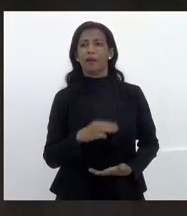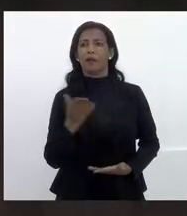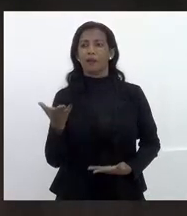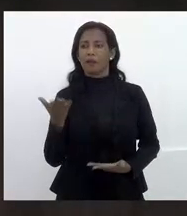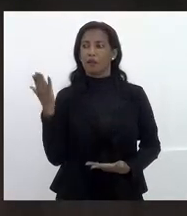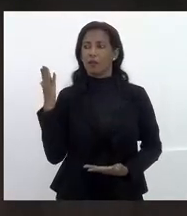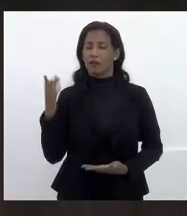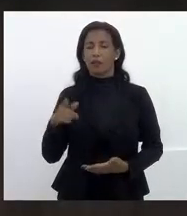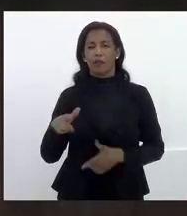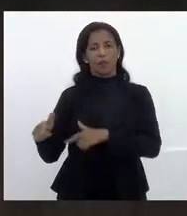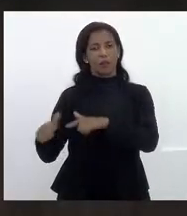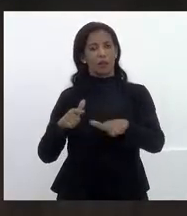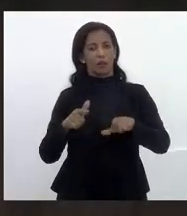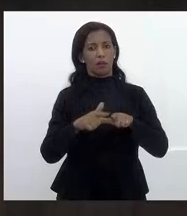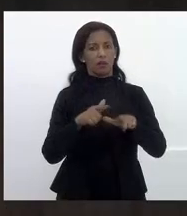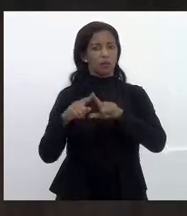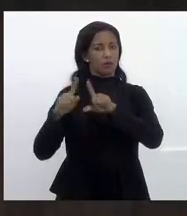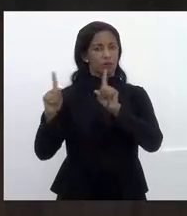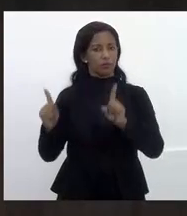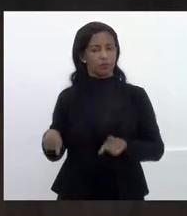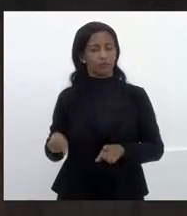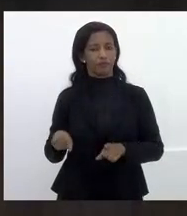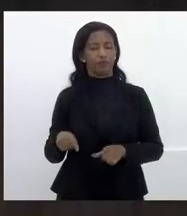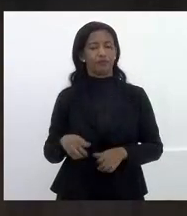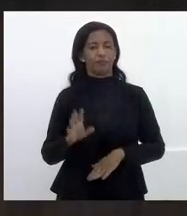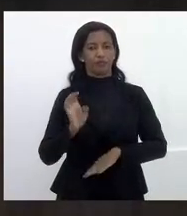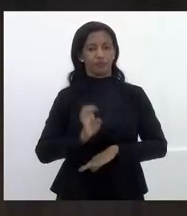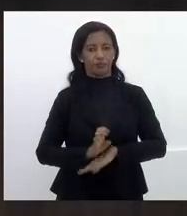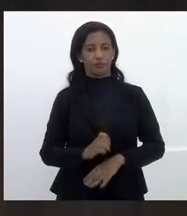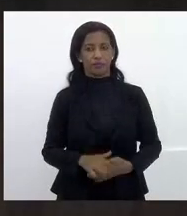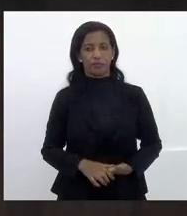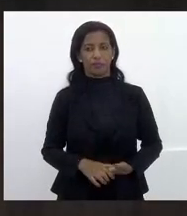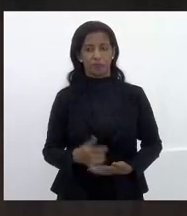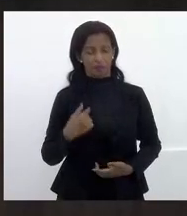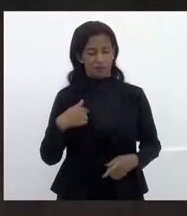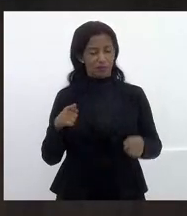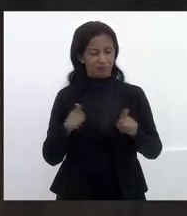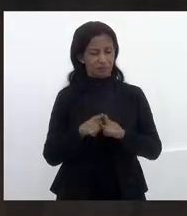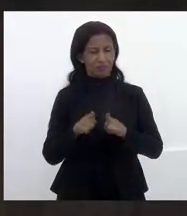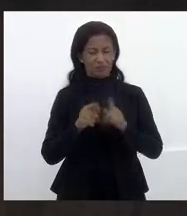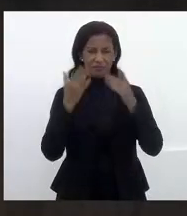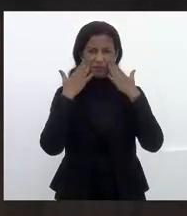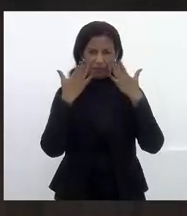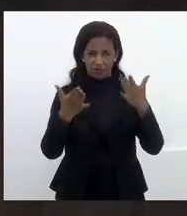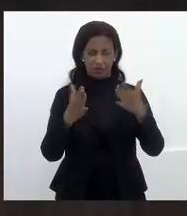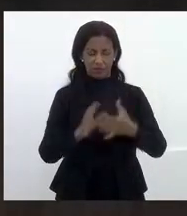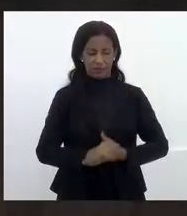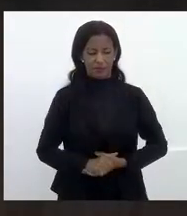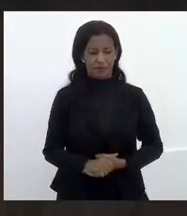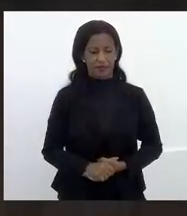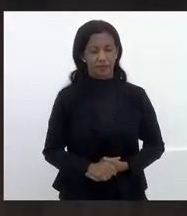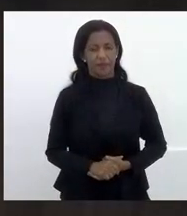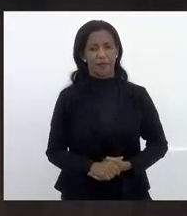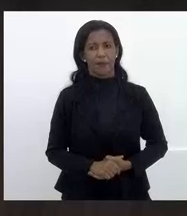representações dos Servidores servidores públicos estaduais eu quero também aqui me manifestar